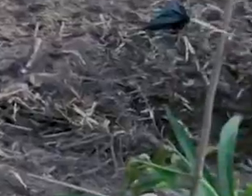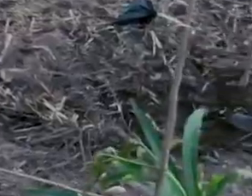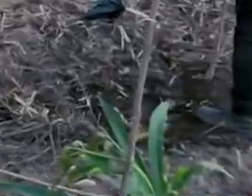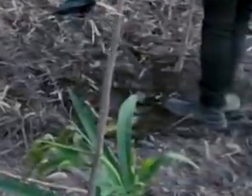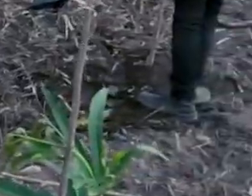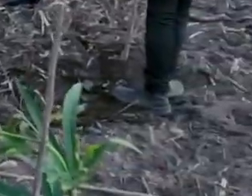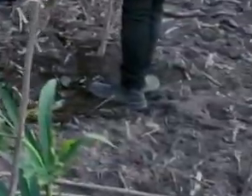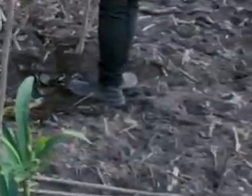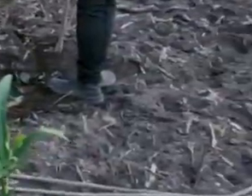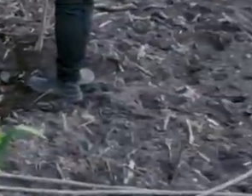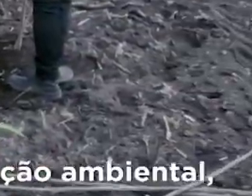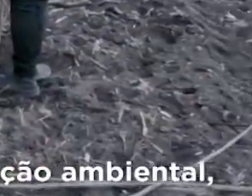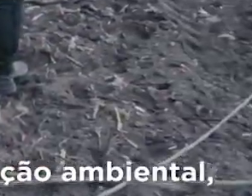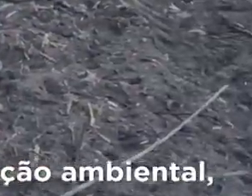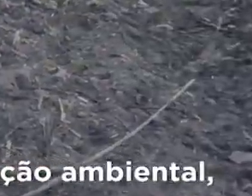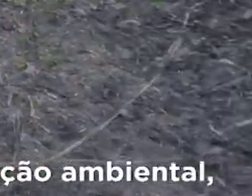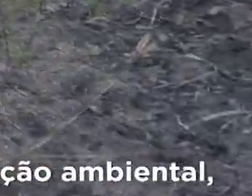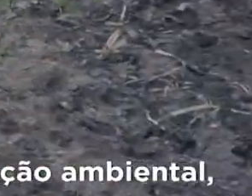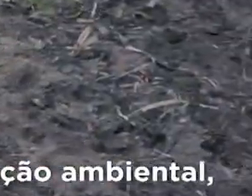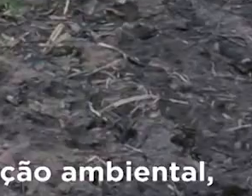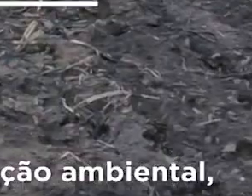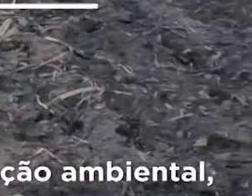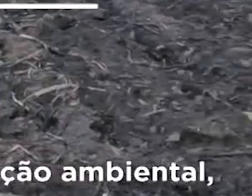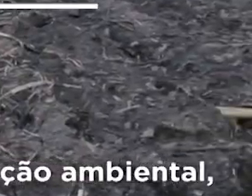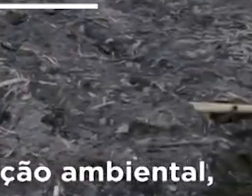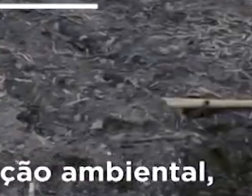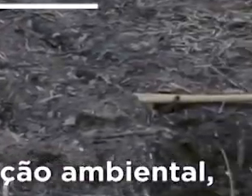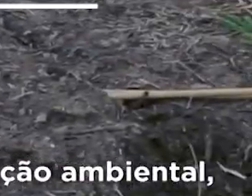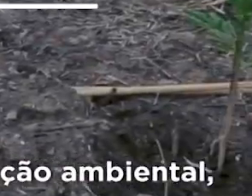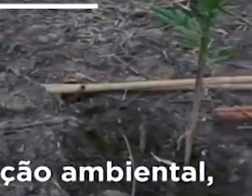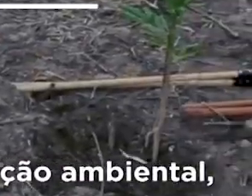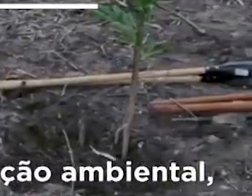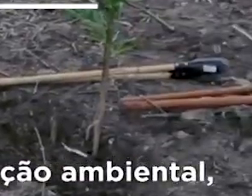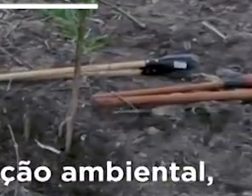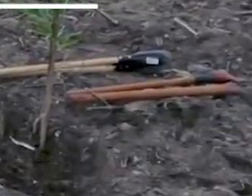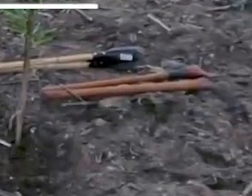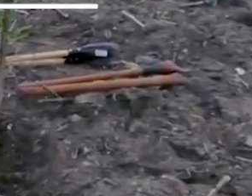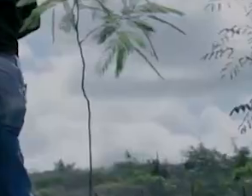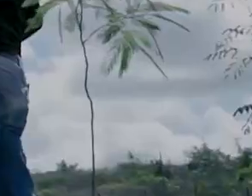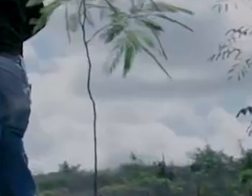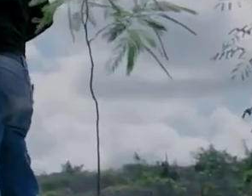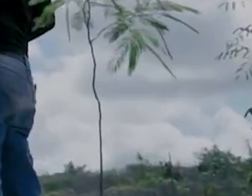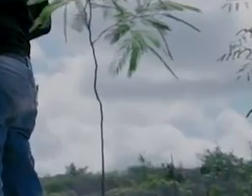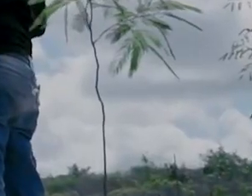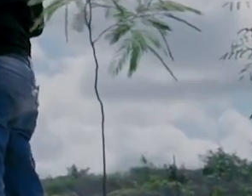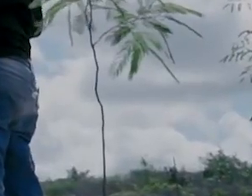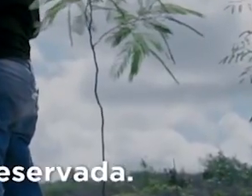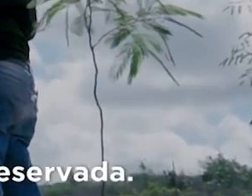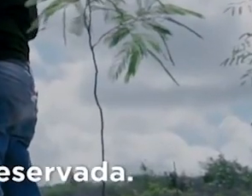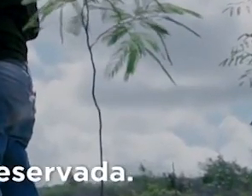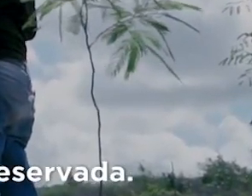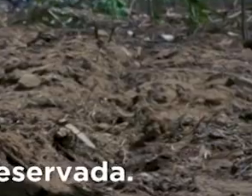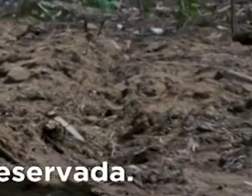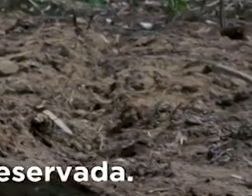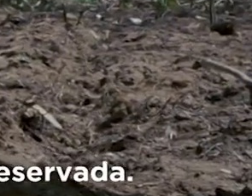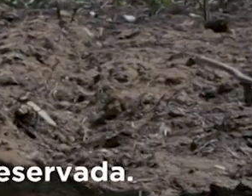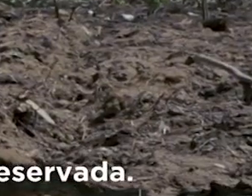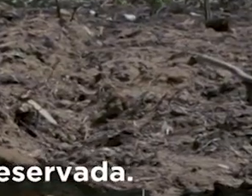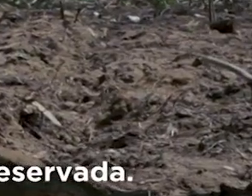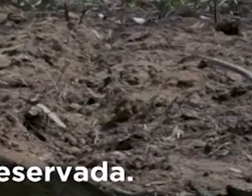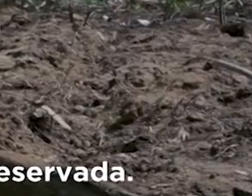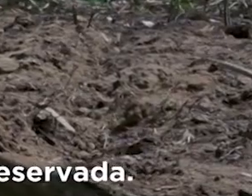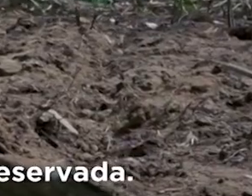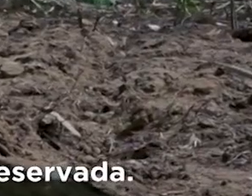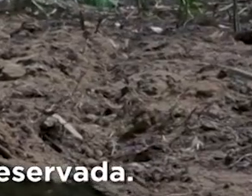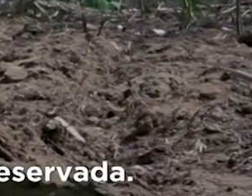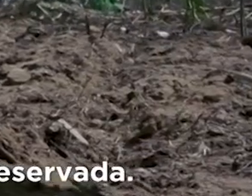A Prefeitura de Caruaru iniciou o plantio de mudas em uma nova área de preservação ambiental, no bairro Maria Auxiliadora. Serão mais de 2